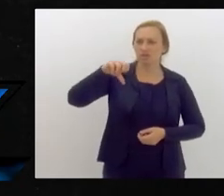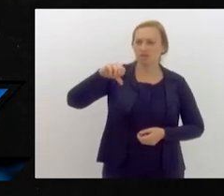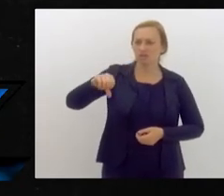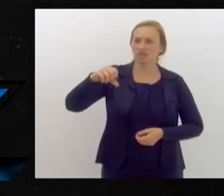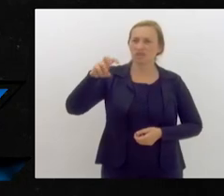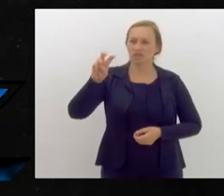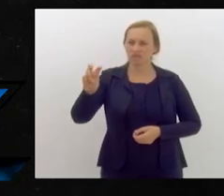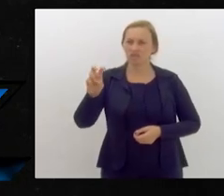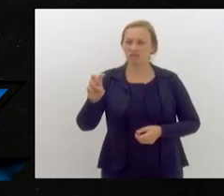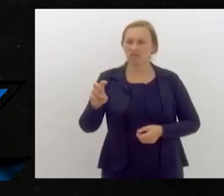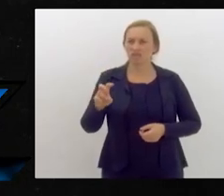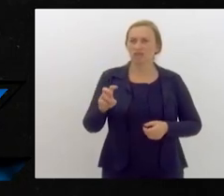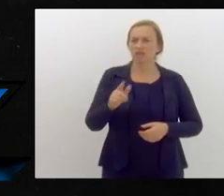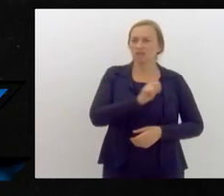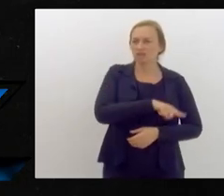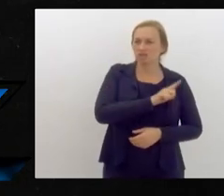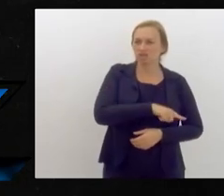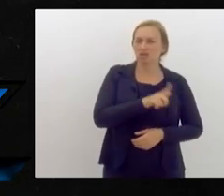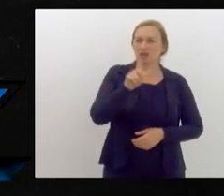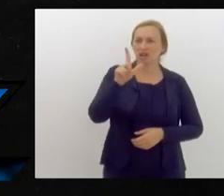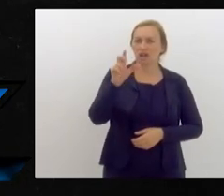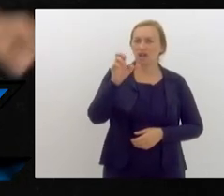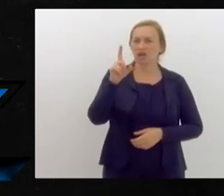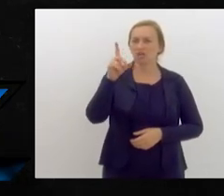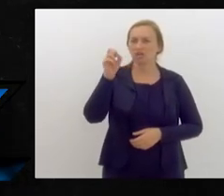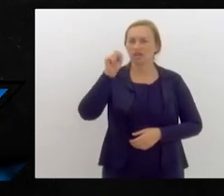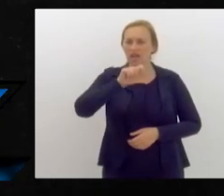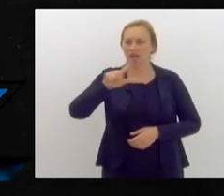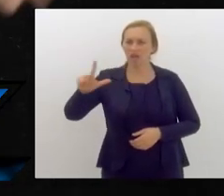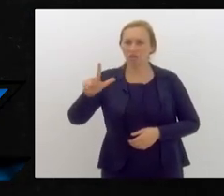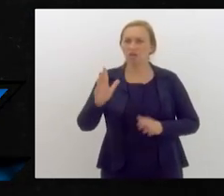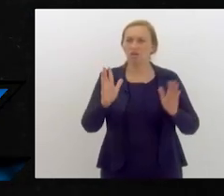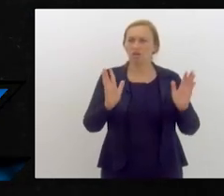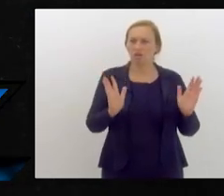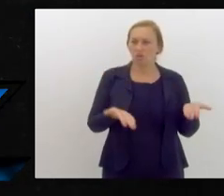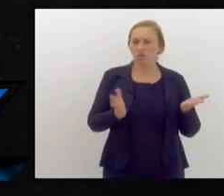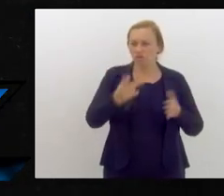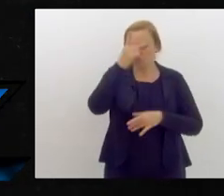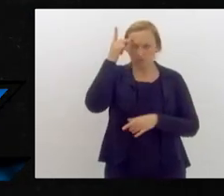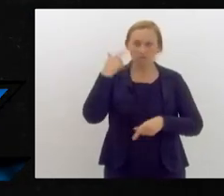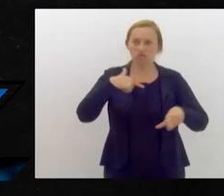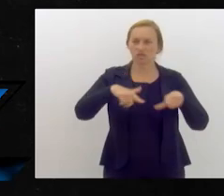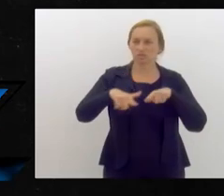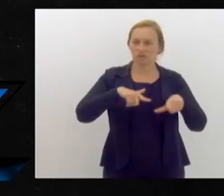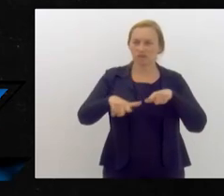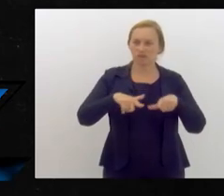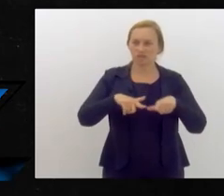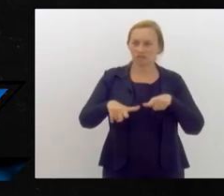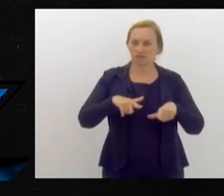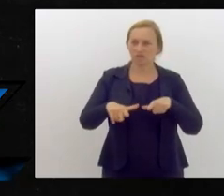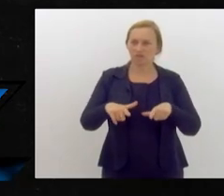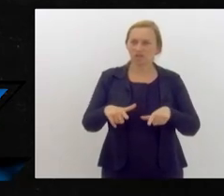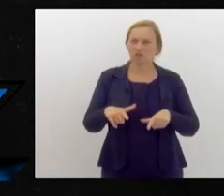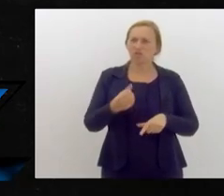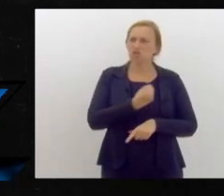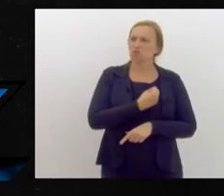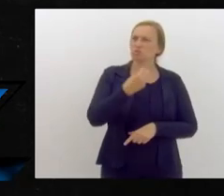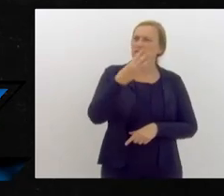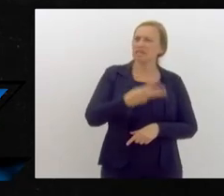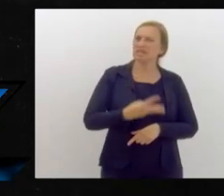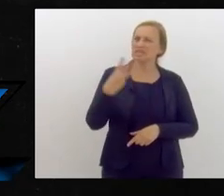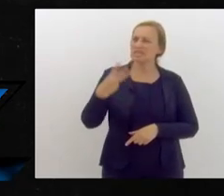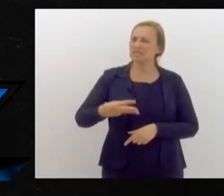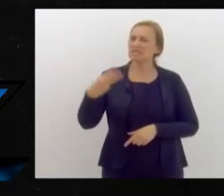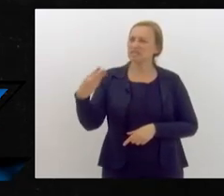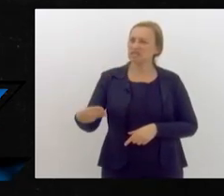de Moura Brizola e esses trabalhadores e trabalhadores que hoje estão mais ou menos no número de 333